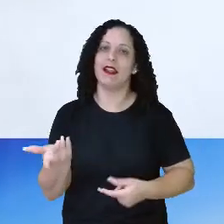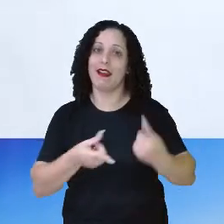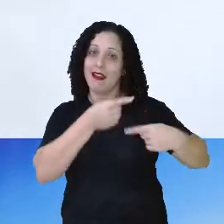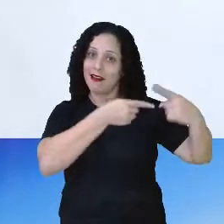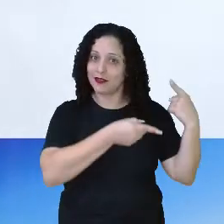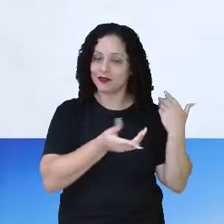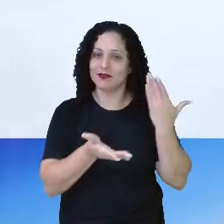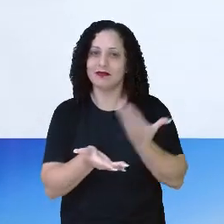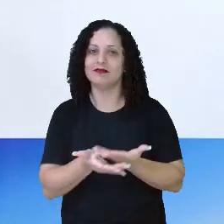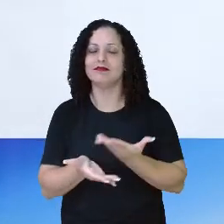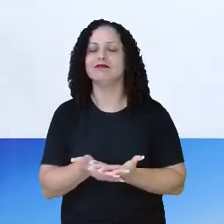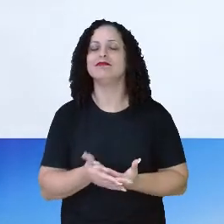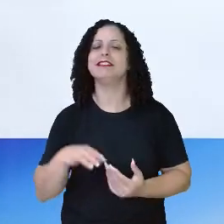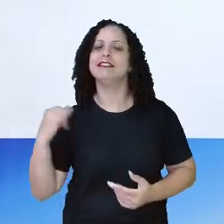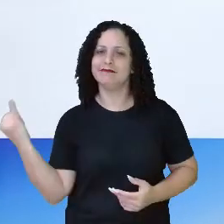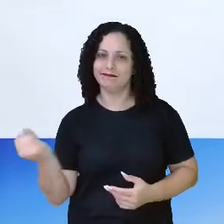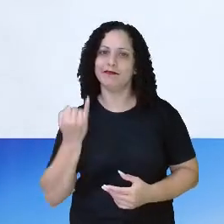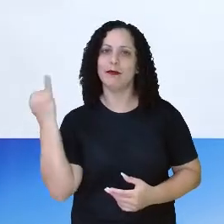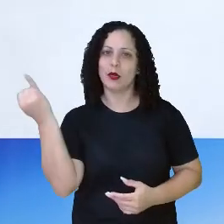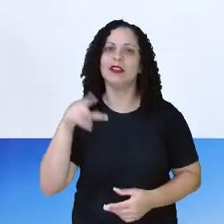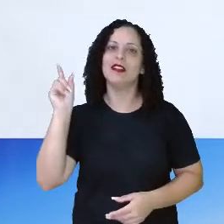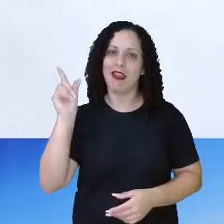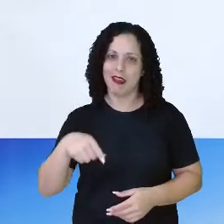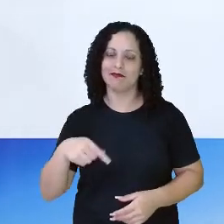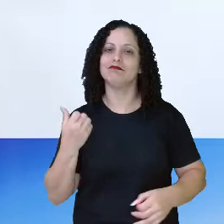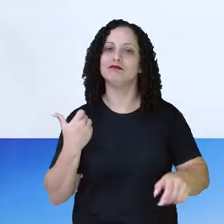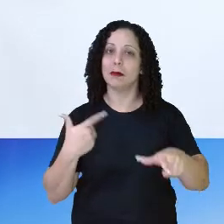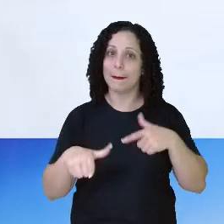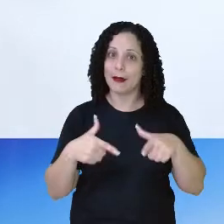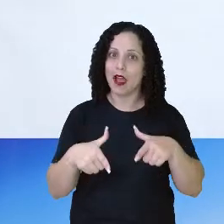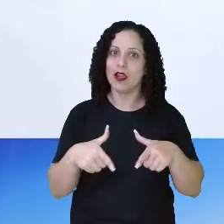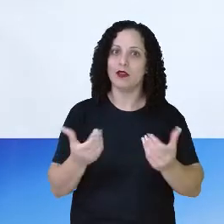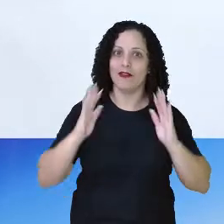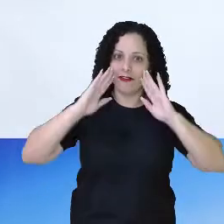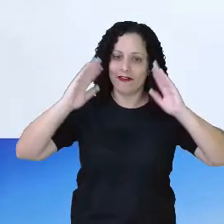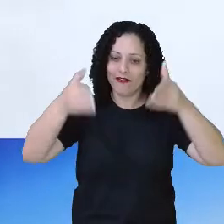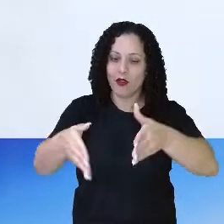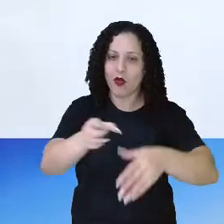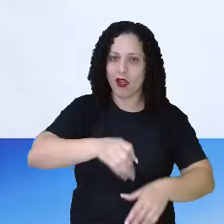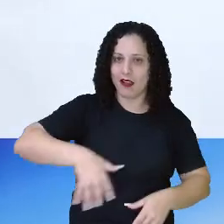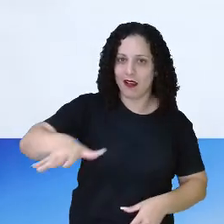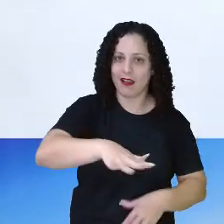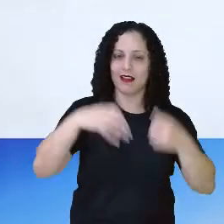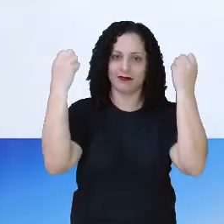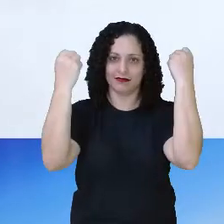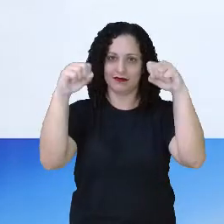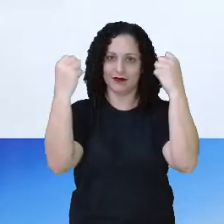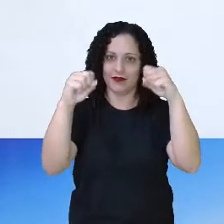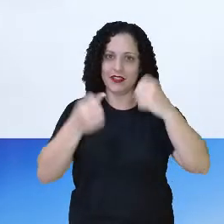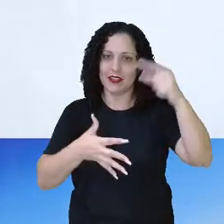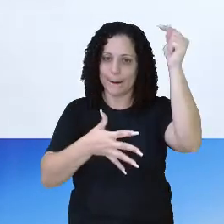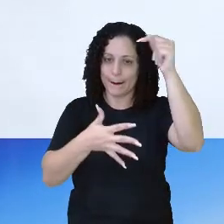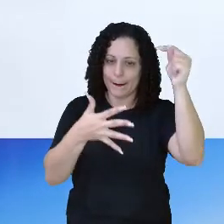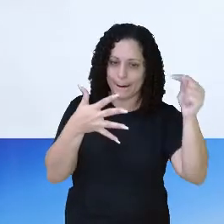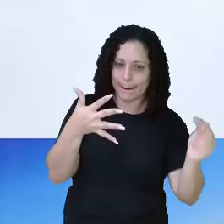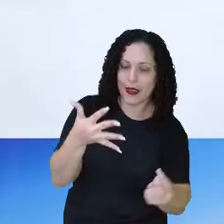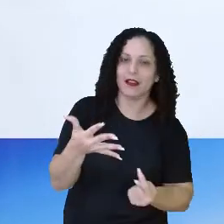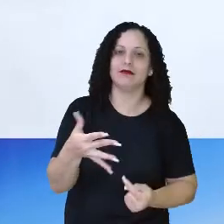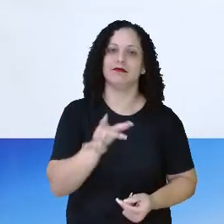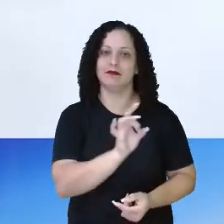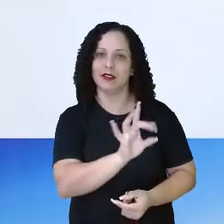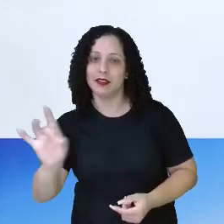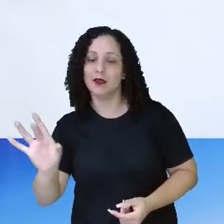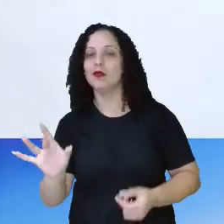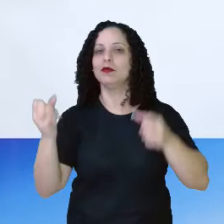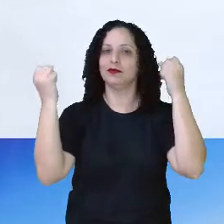anterior e como é importante, né, o trabalho da educação física também nessas áreas. Não é? Na educação física não